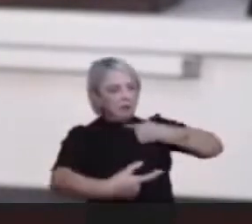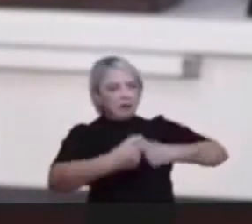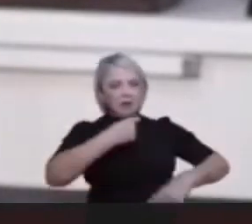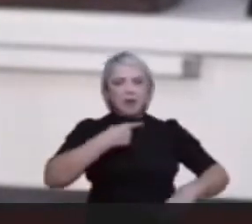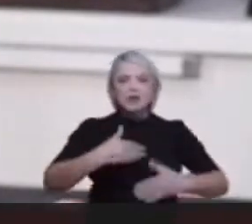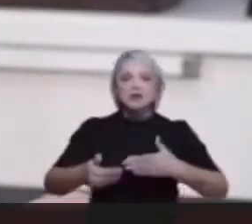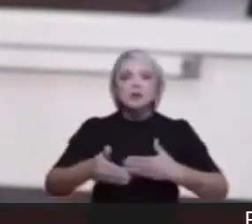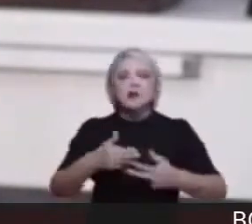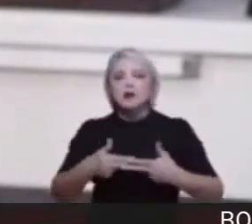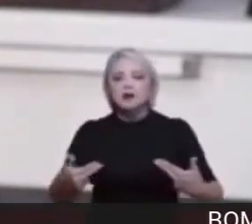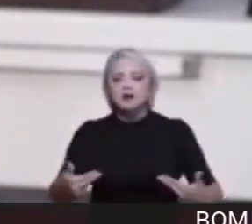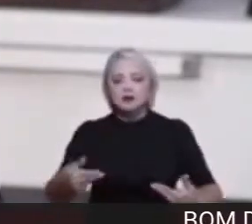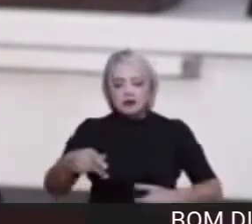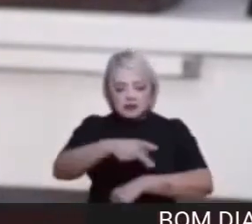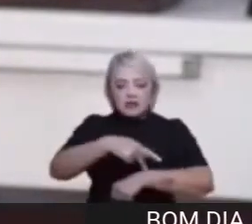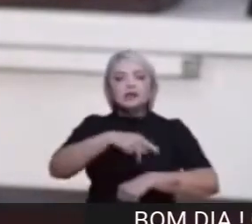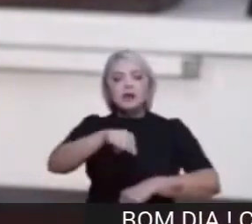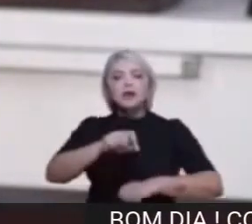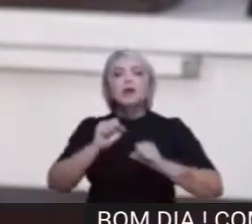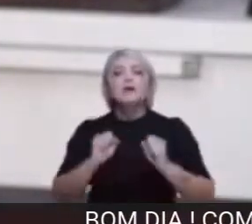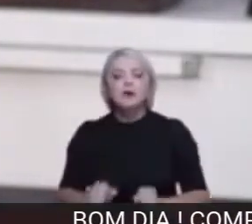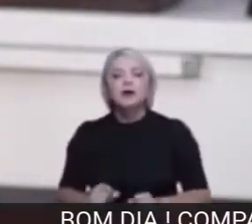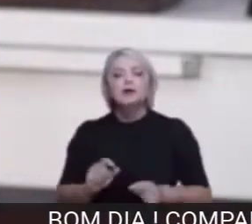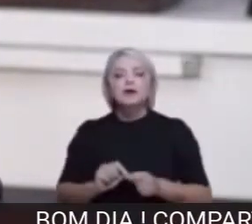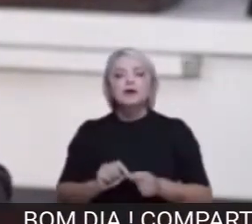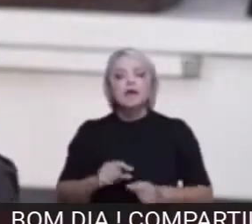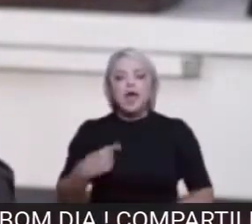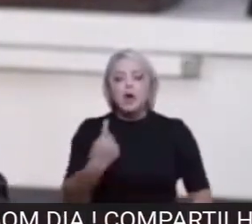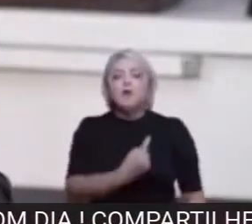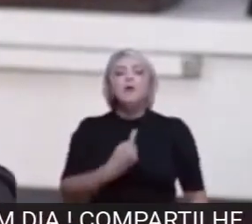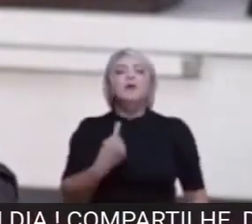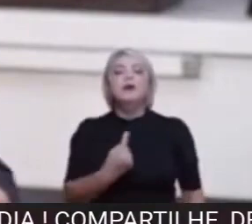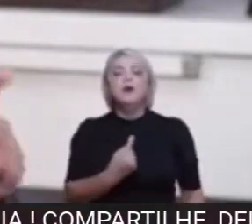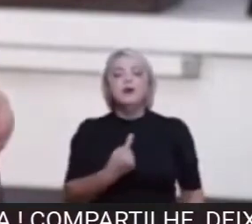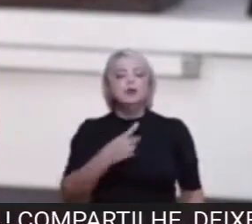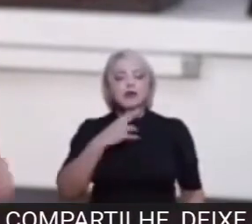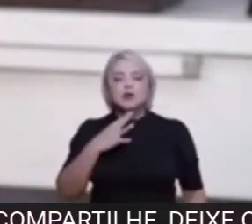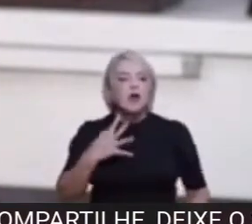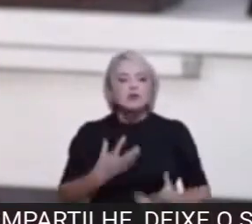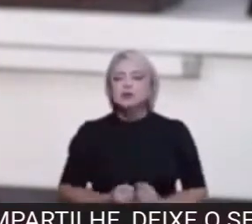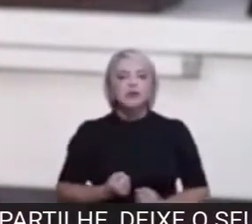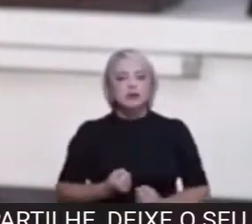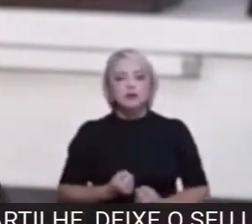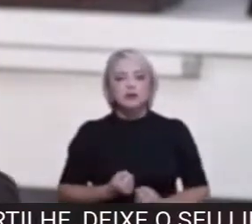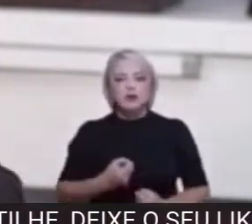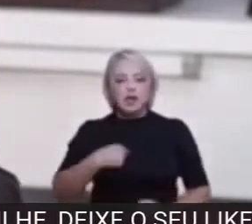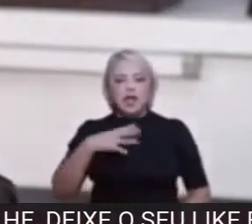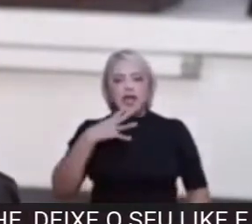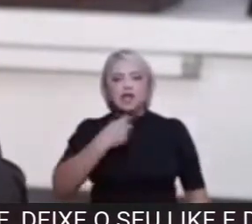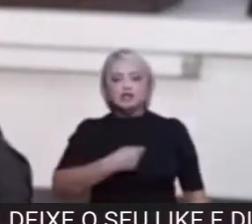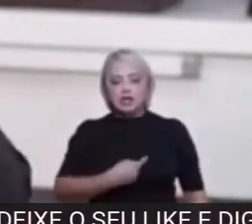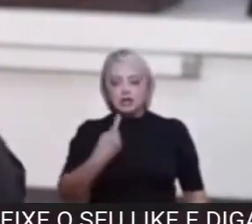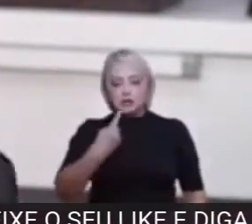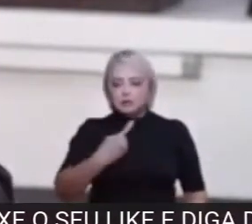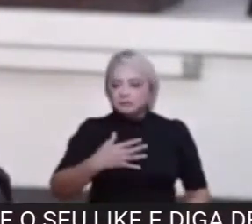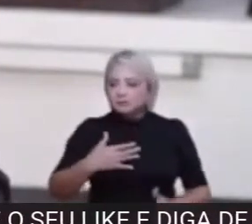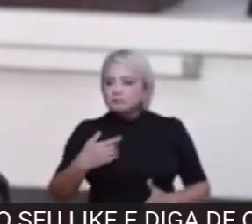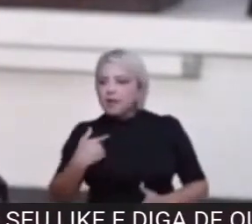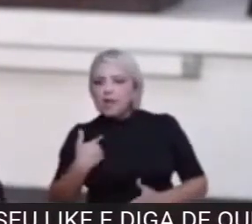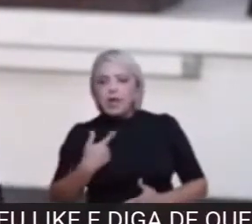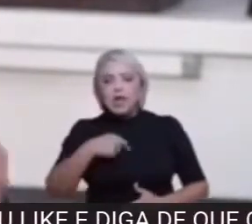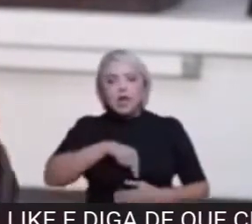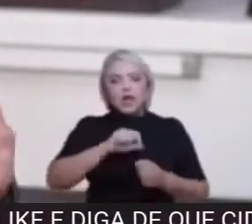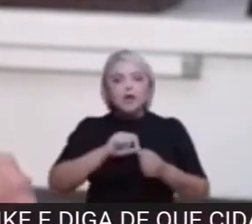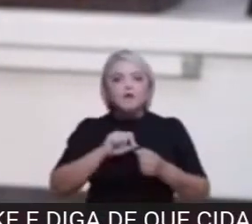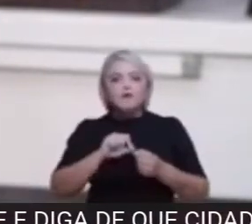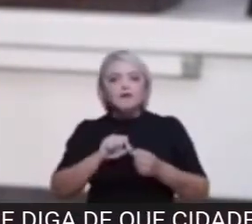Nesse país, as pessoas podem fazer. A única coisa que eu não admito é as pessoas acharem que em algum momento eu cometi um